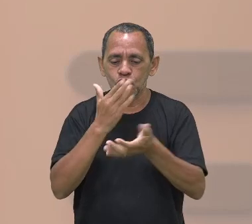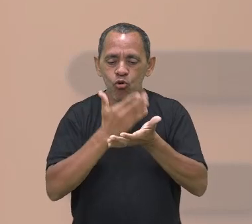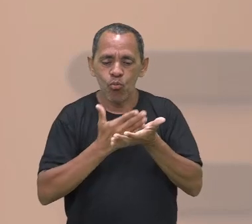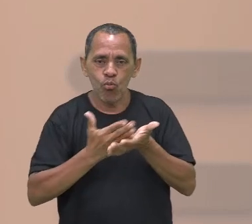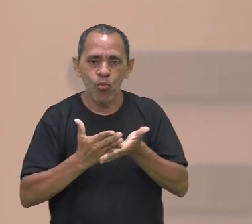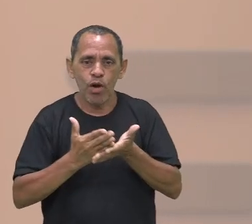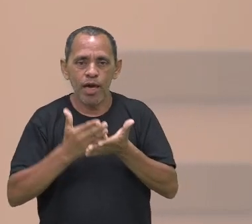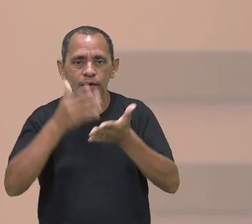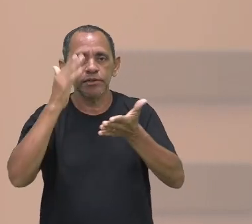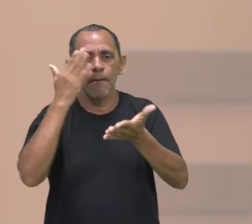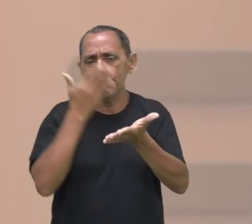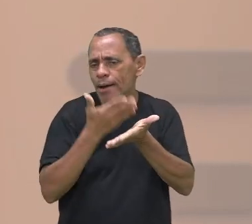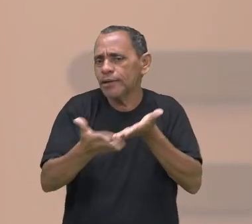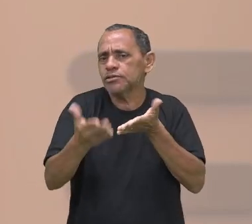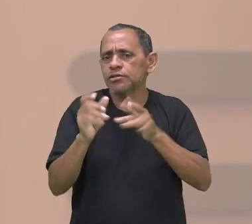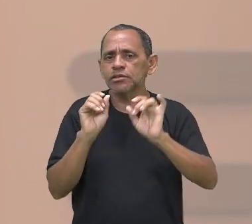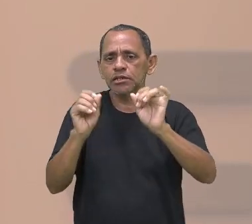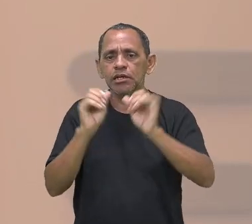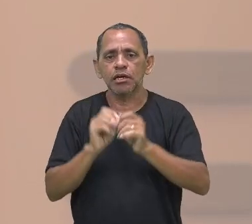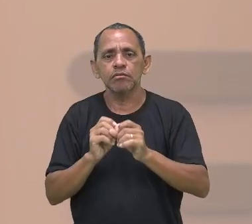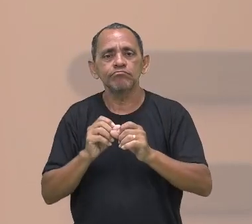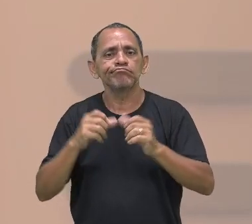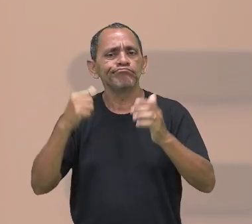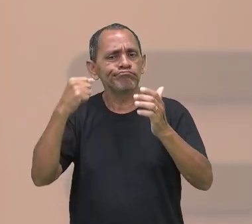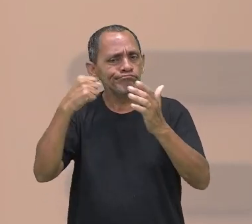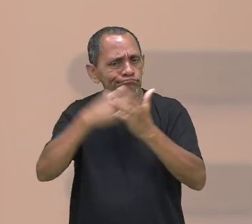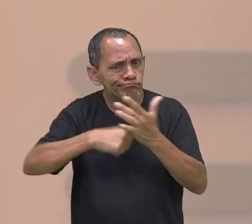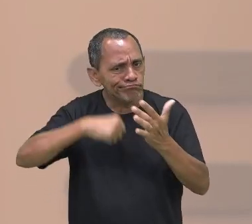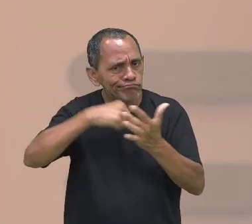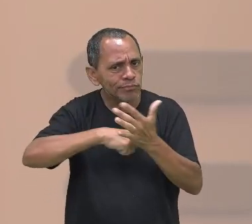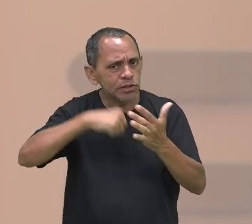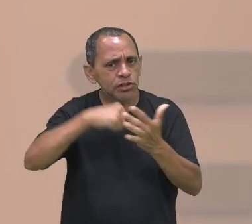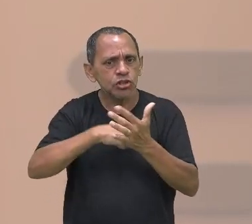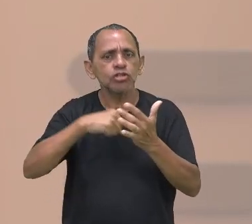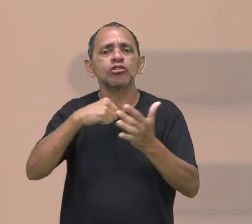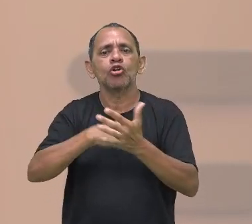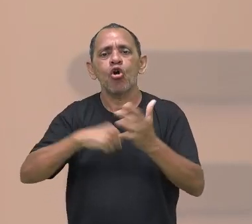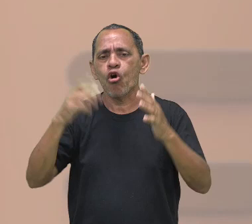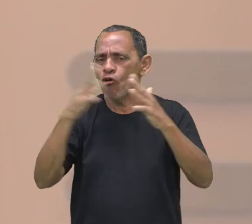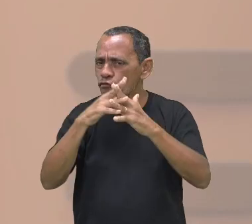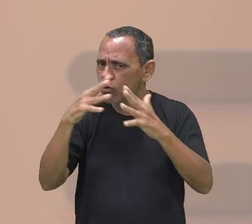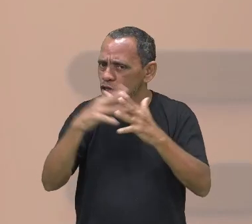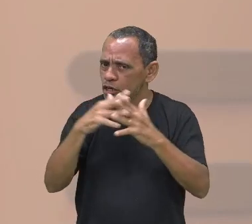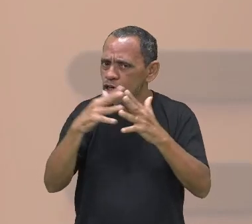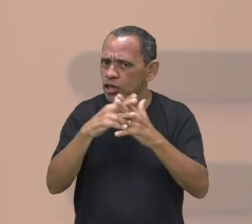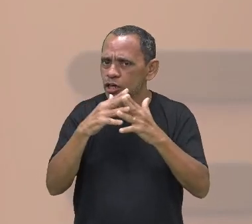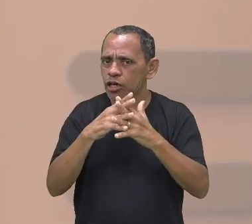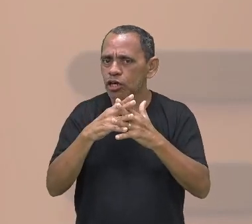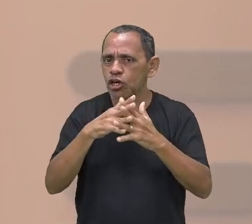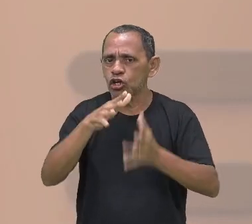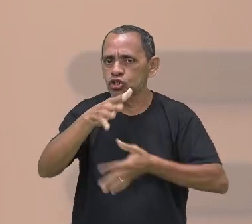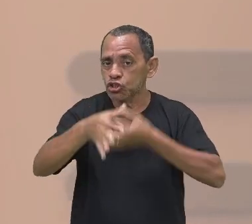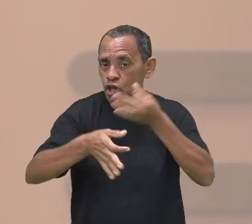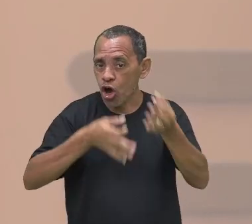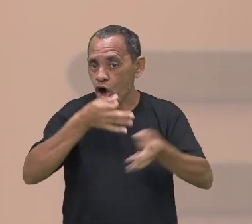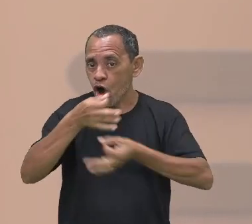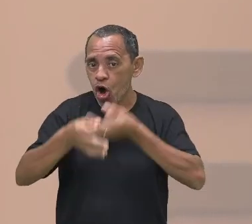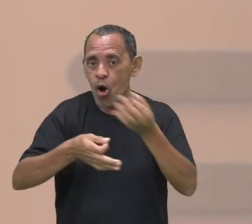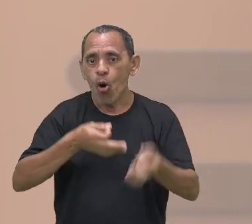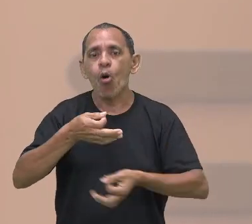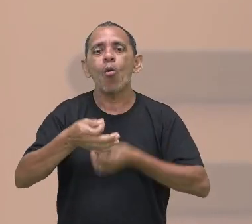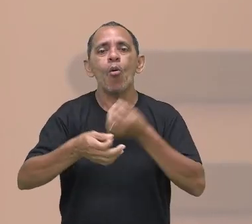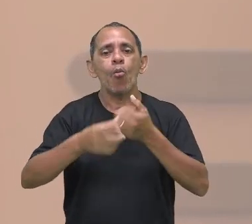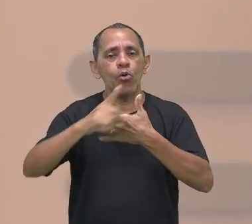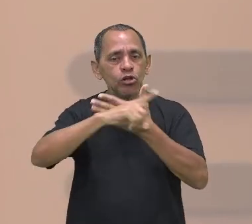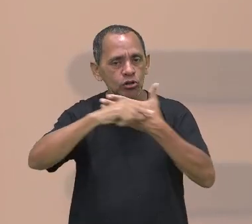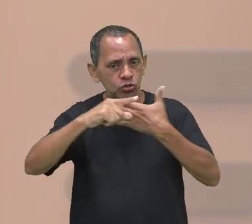de classe, segundo o próprio autor Karl Marx. Essa foi a teoria central